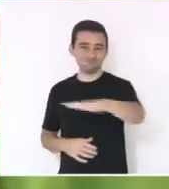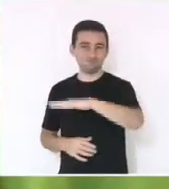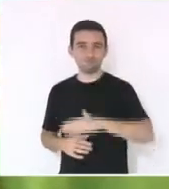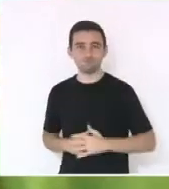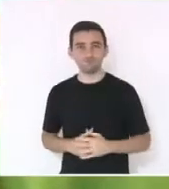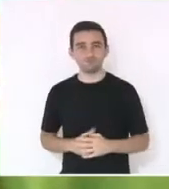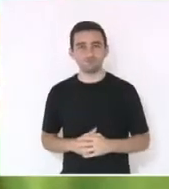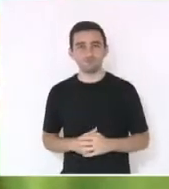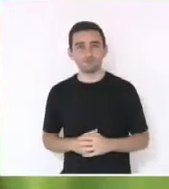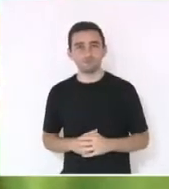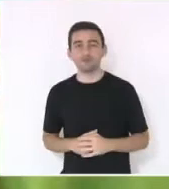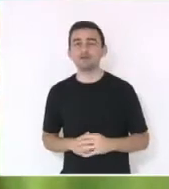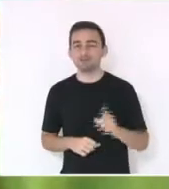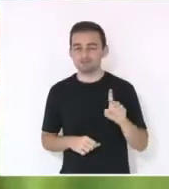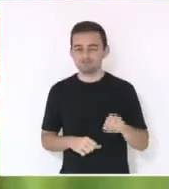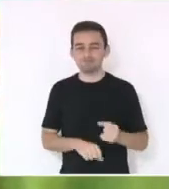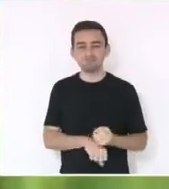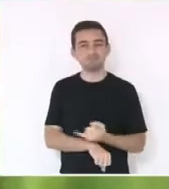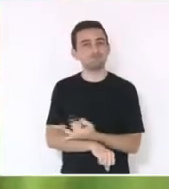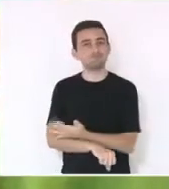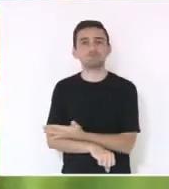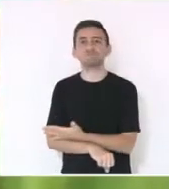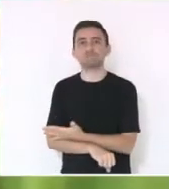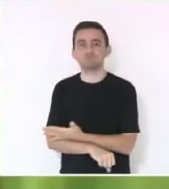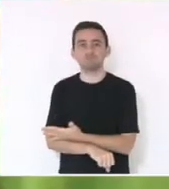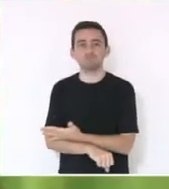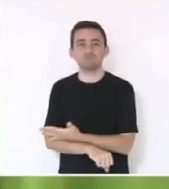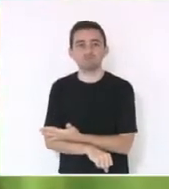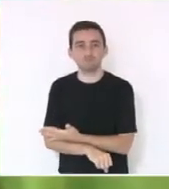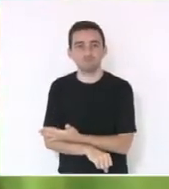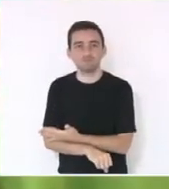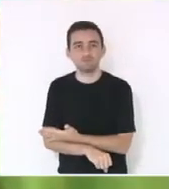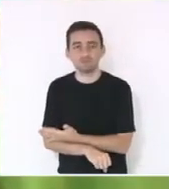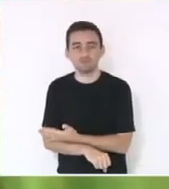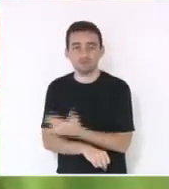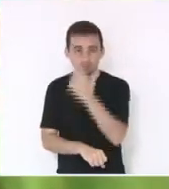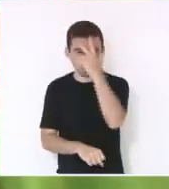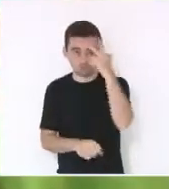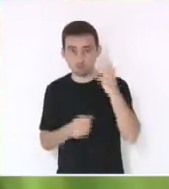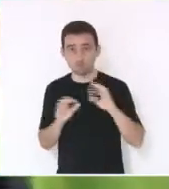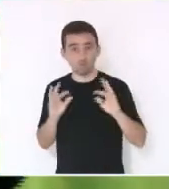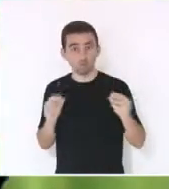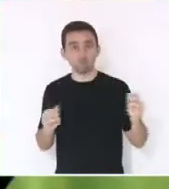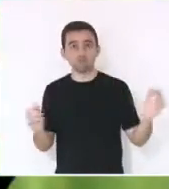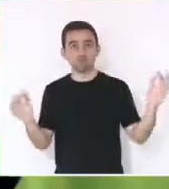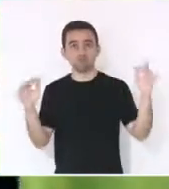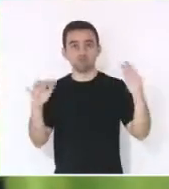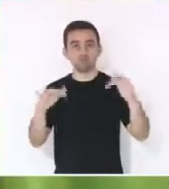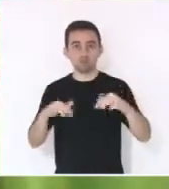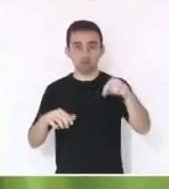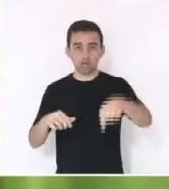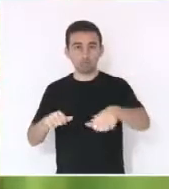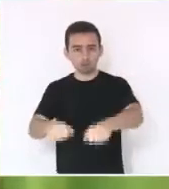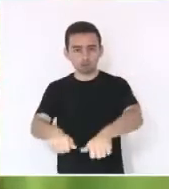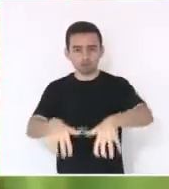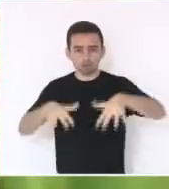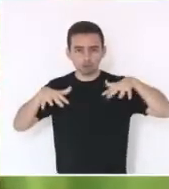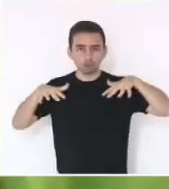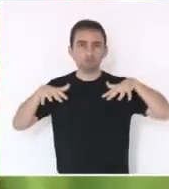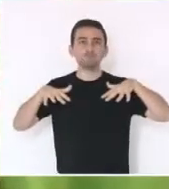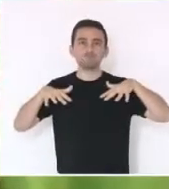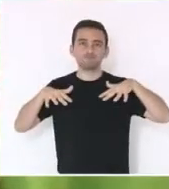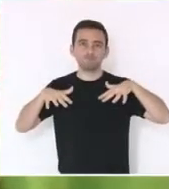É emocionante quando as pessoas vêm a esta casa, enchem o plenário